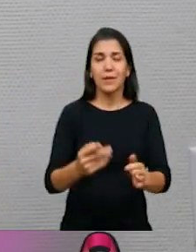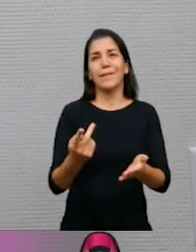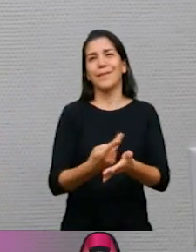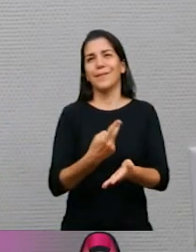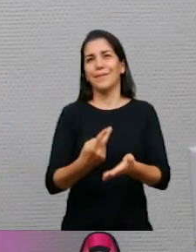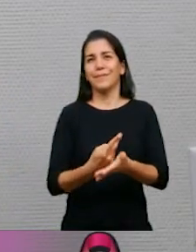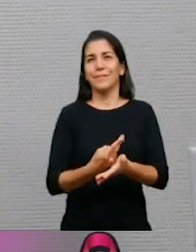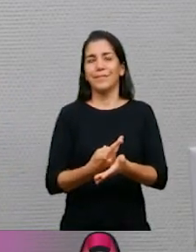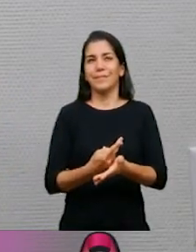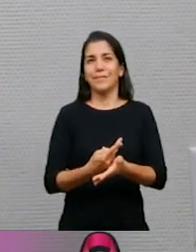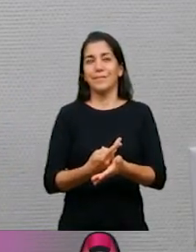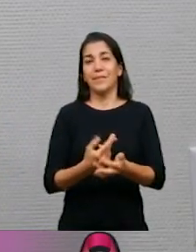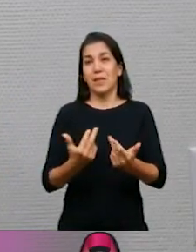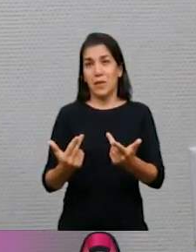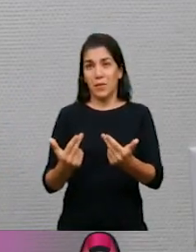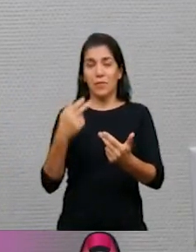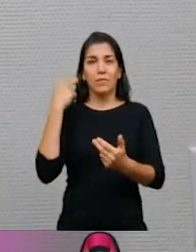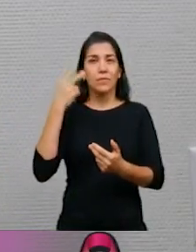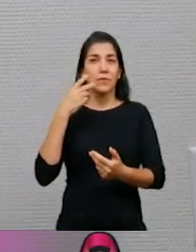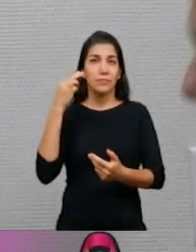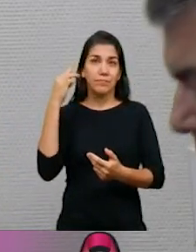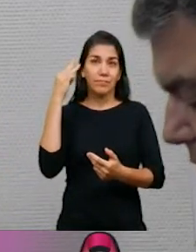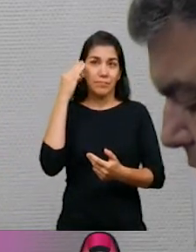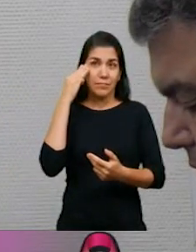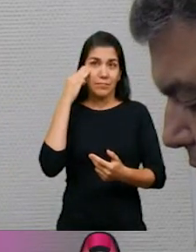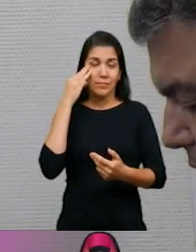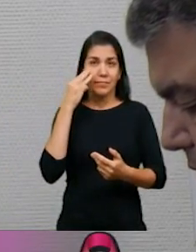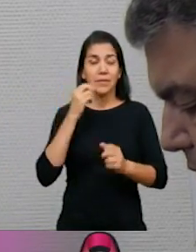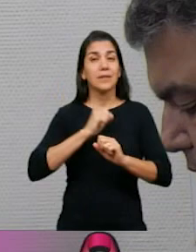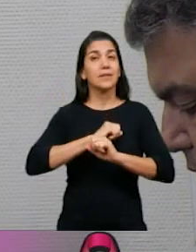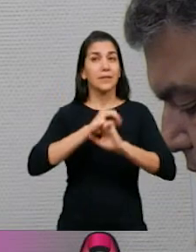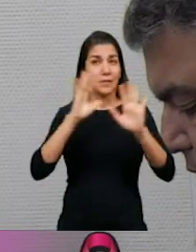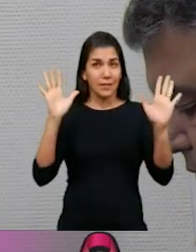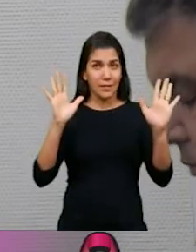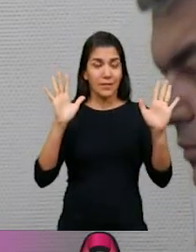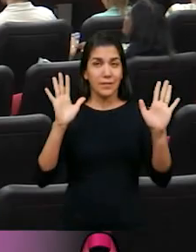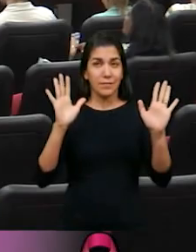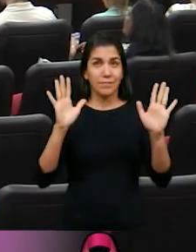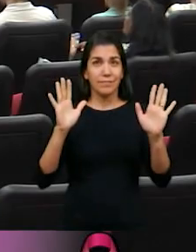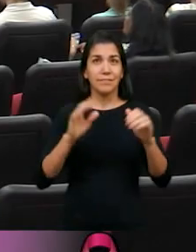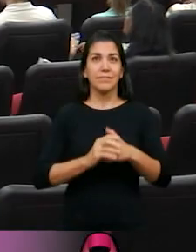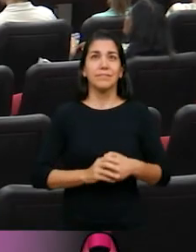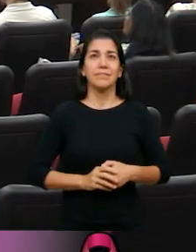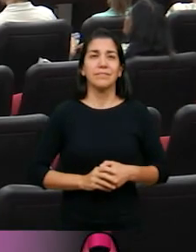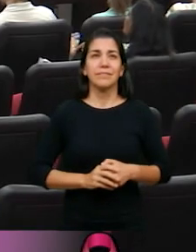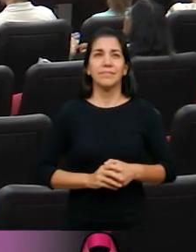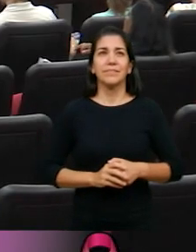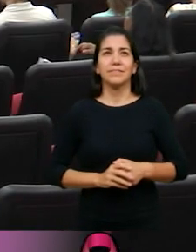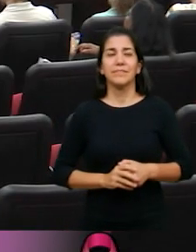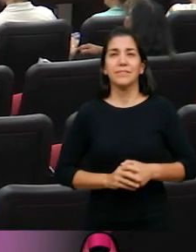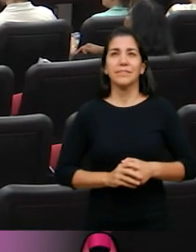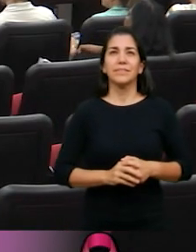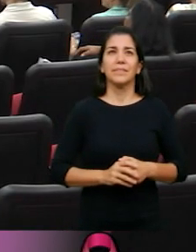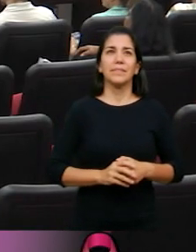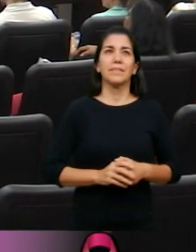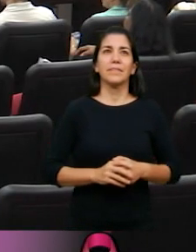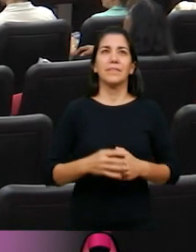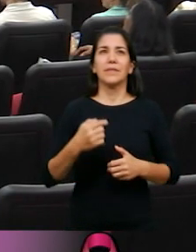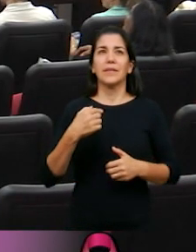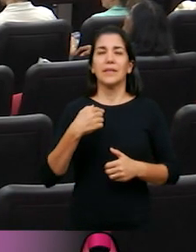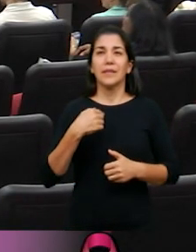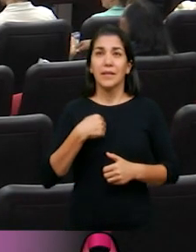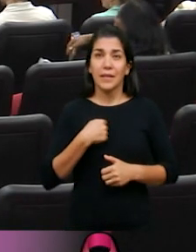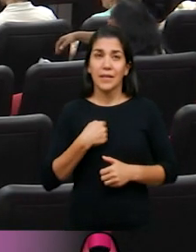aqui. Então, esclarecido que está, agradeço a atenção de todos. Então, pela ordem, presidente, eu retifico a minha